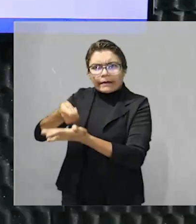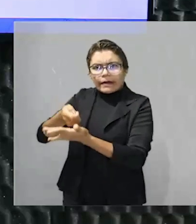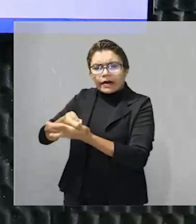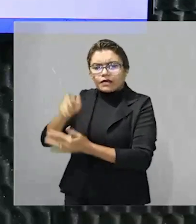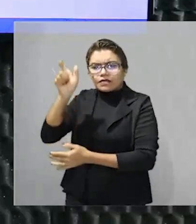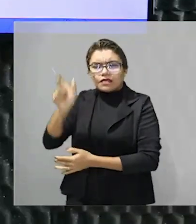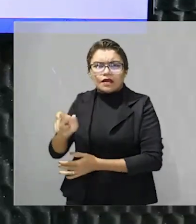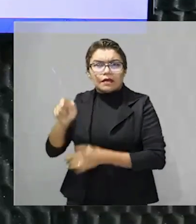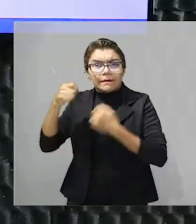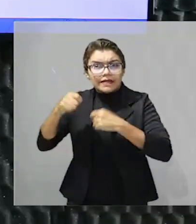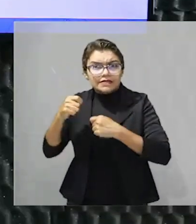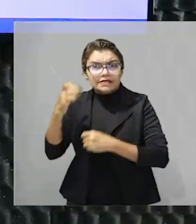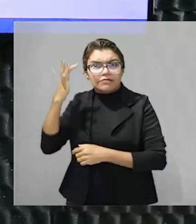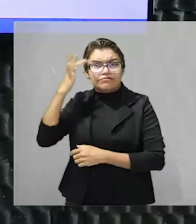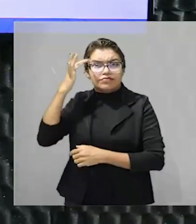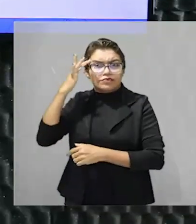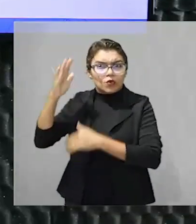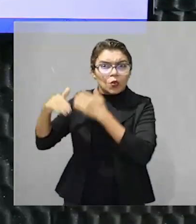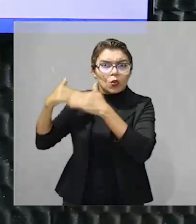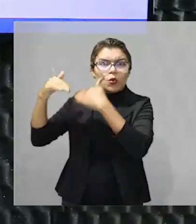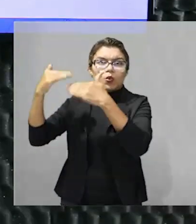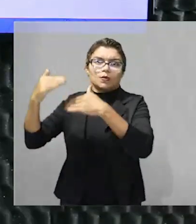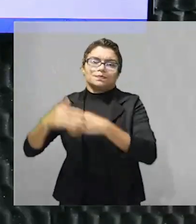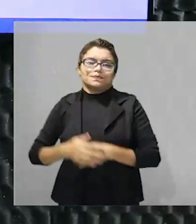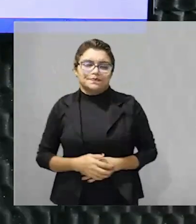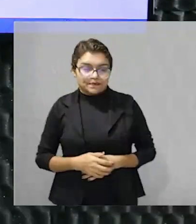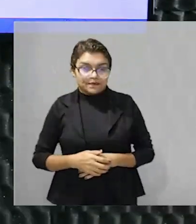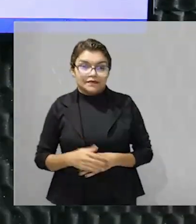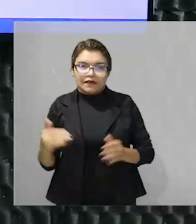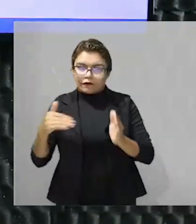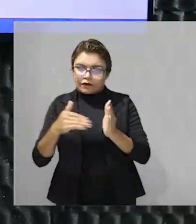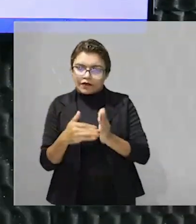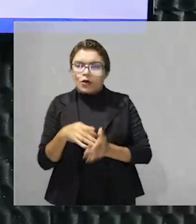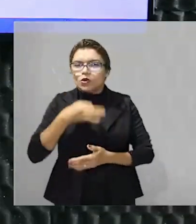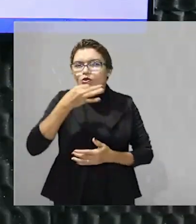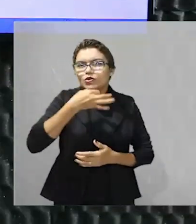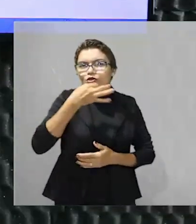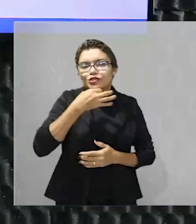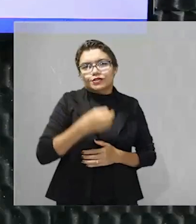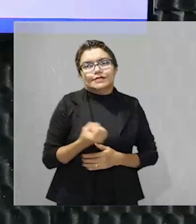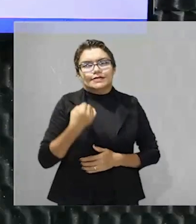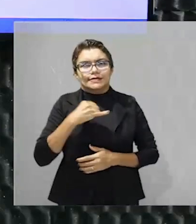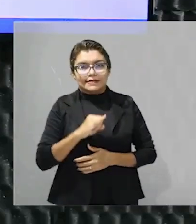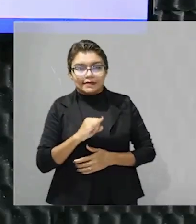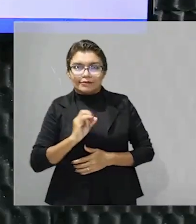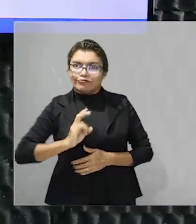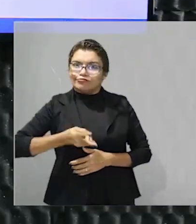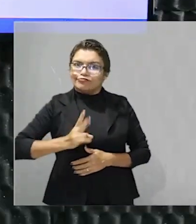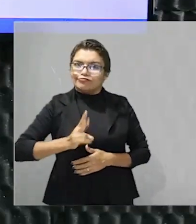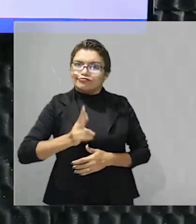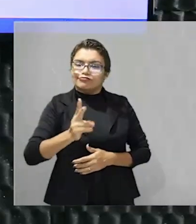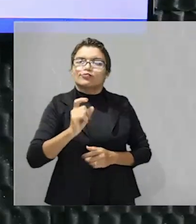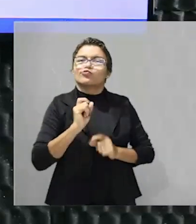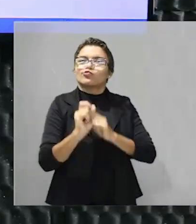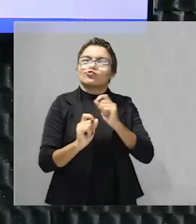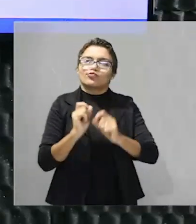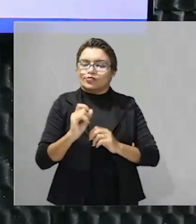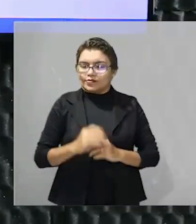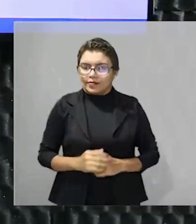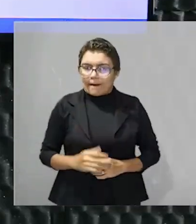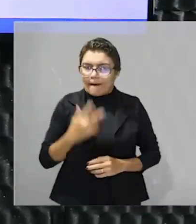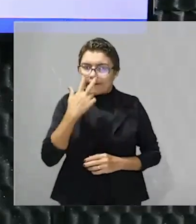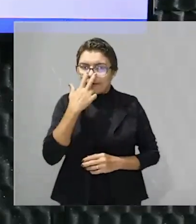um amadurecimento. Bom, no final ele faz a crítica. Se eu continuar nesse ritmo, eu vou